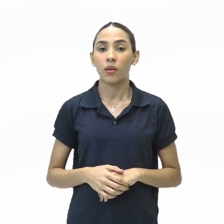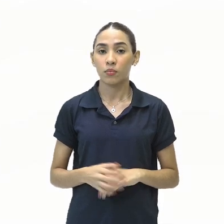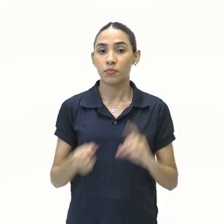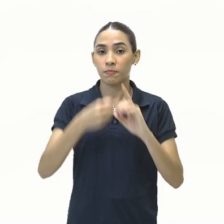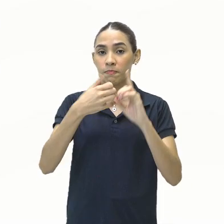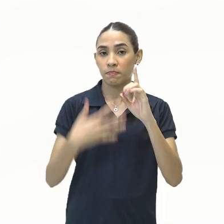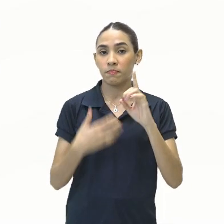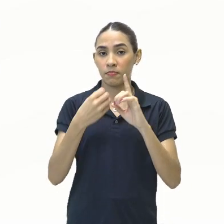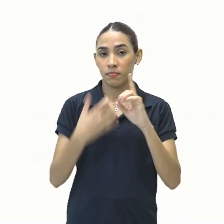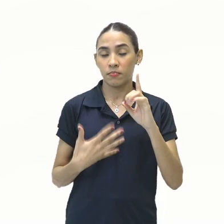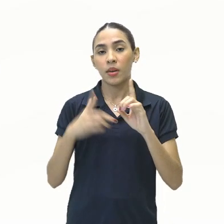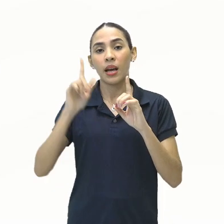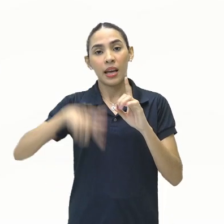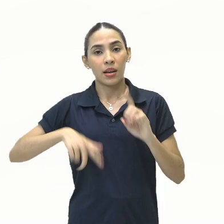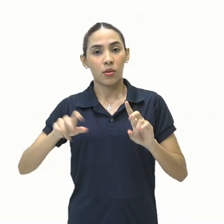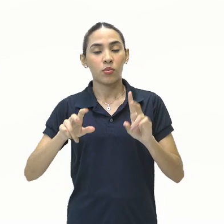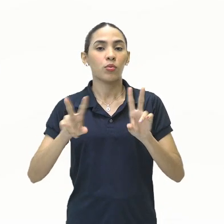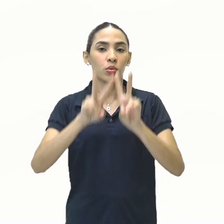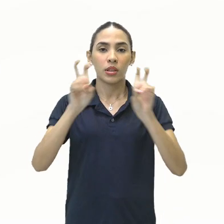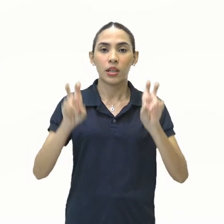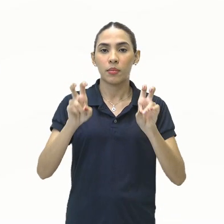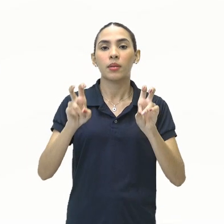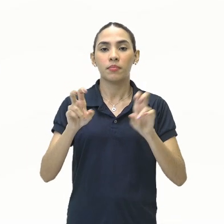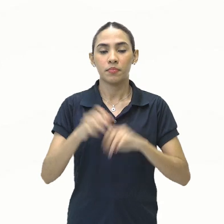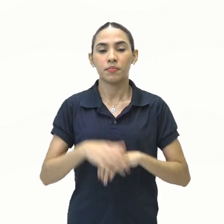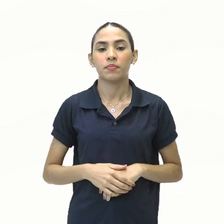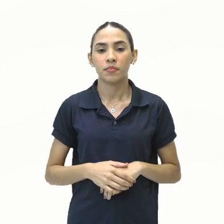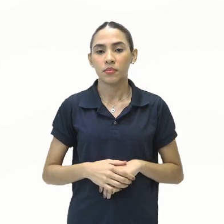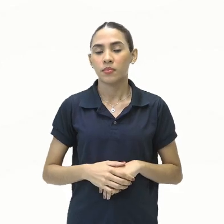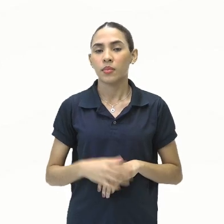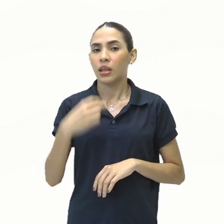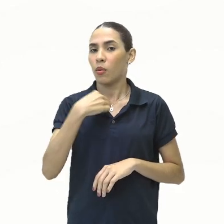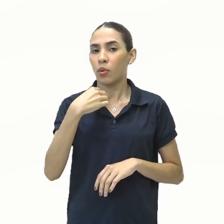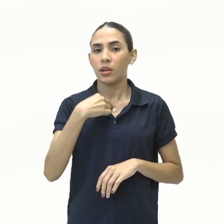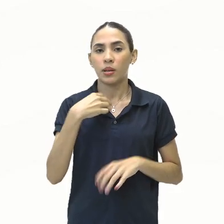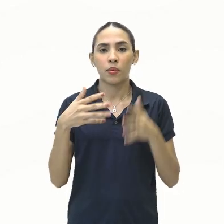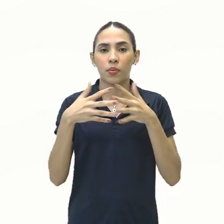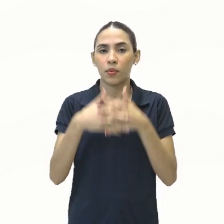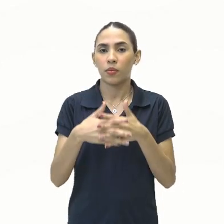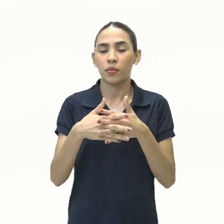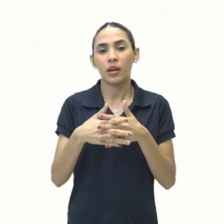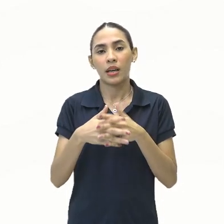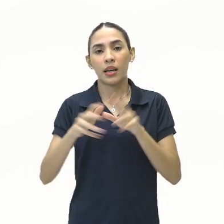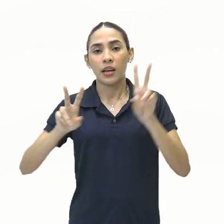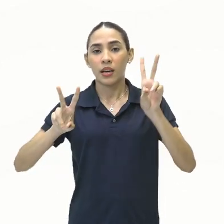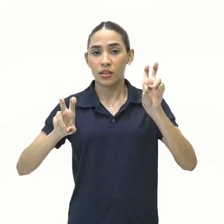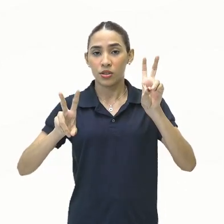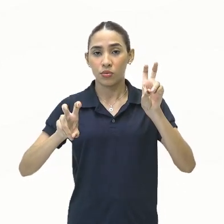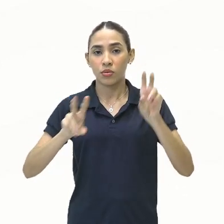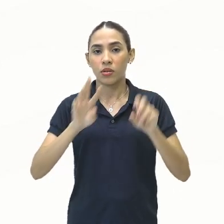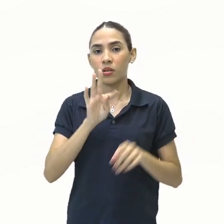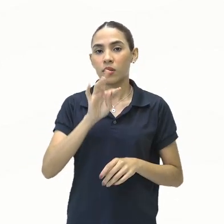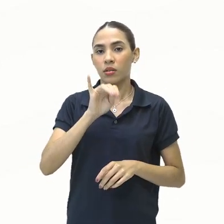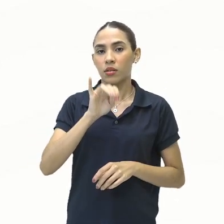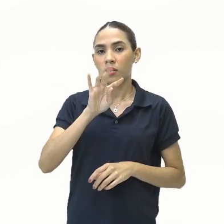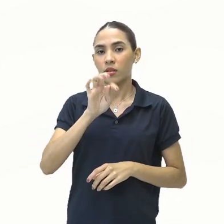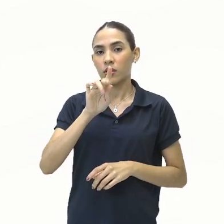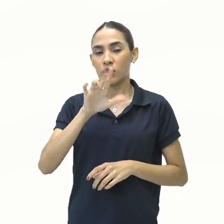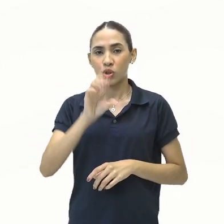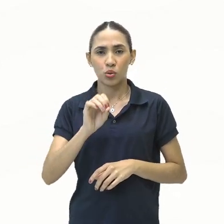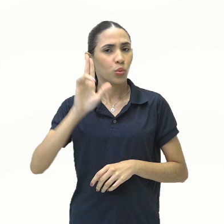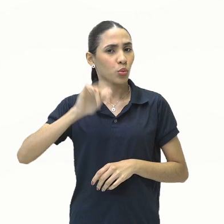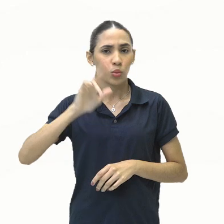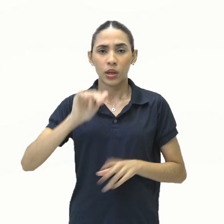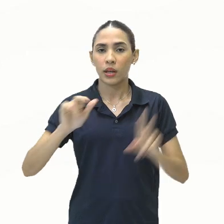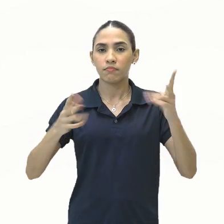dissertação, né? Ele é o assunto que eu acabei de falar para vocês. Então, nós não podemos confundir com título. Tá? Nunca confundir com